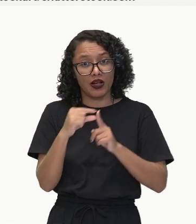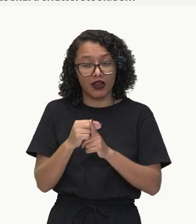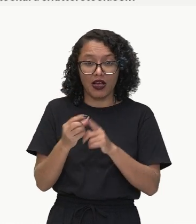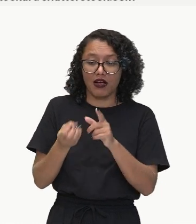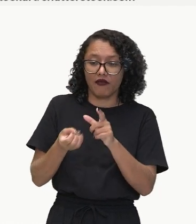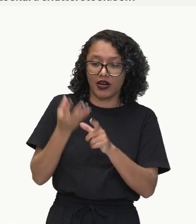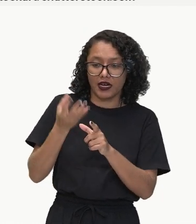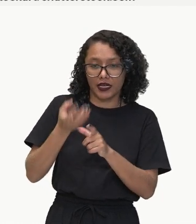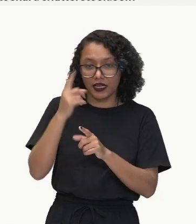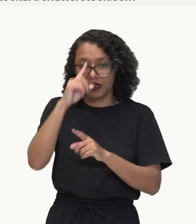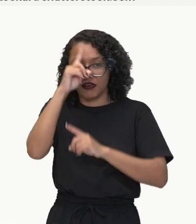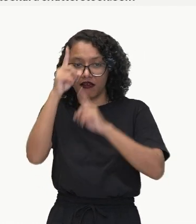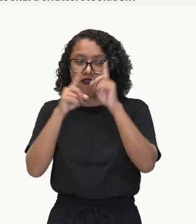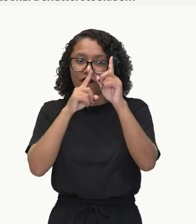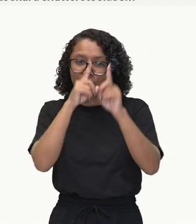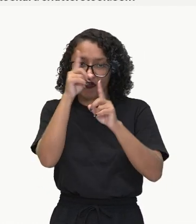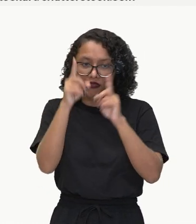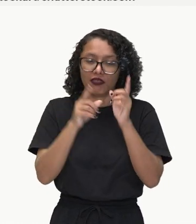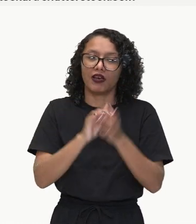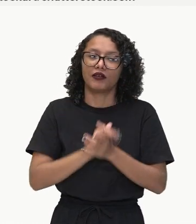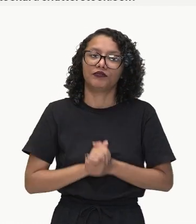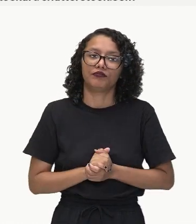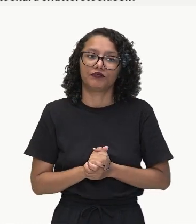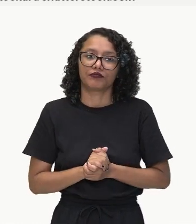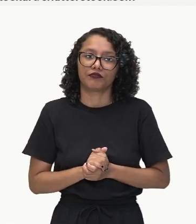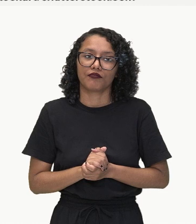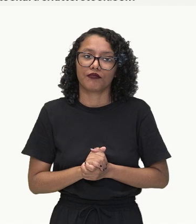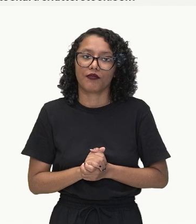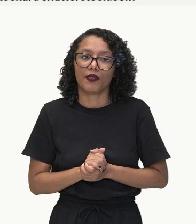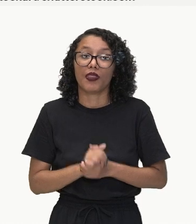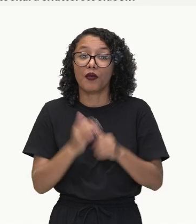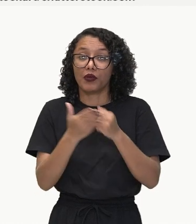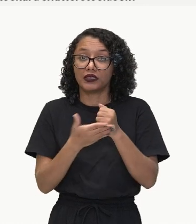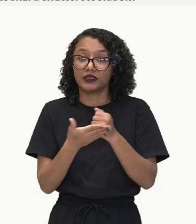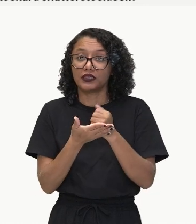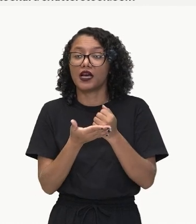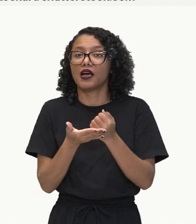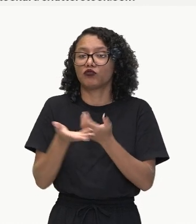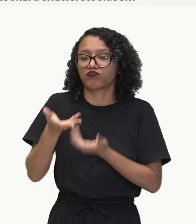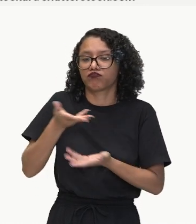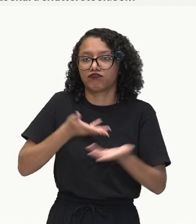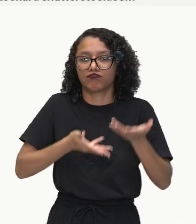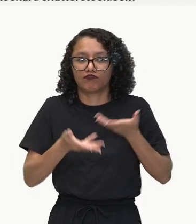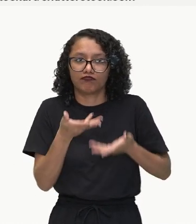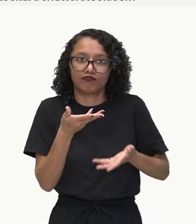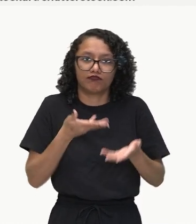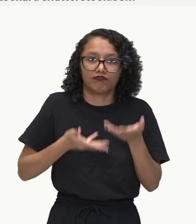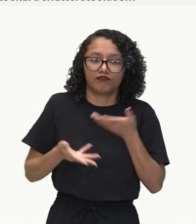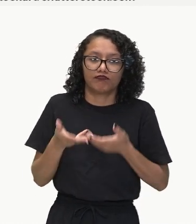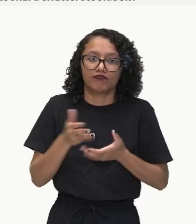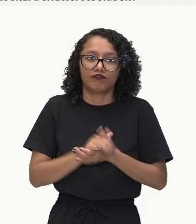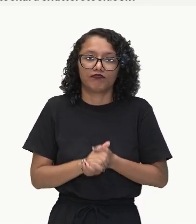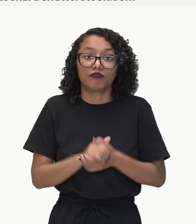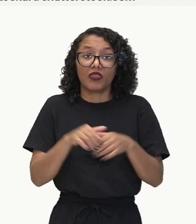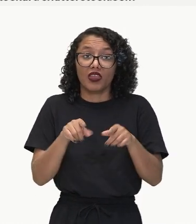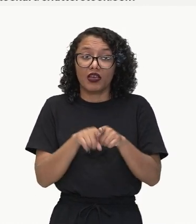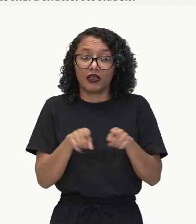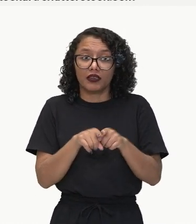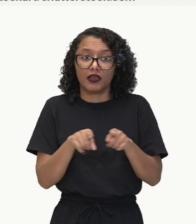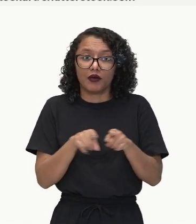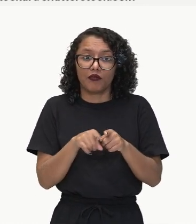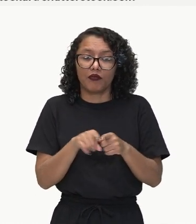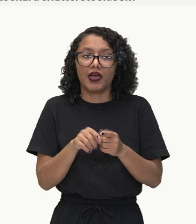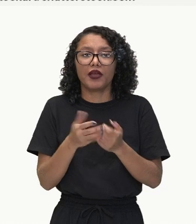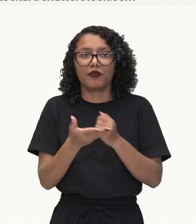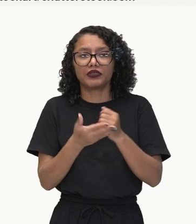criadas aí a partir de novas interações. Mesmo que baseadas em vocábulos, ou seja, em